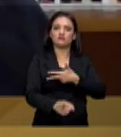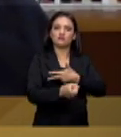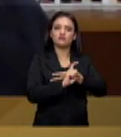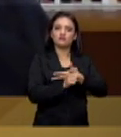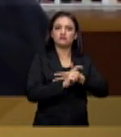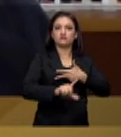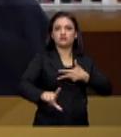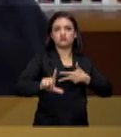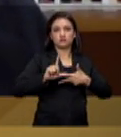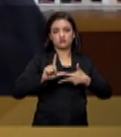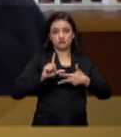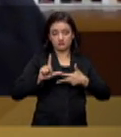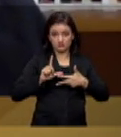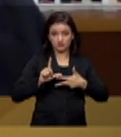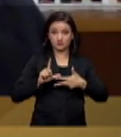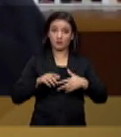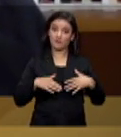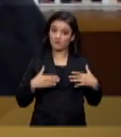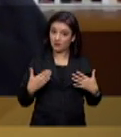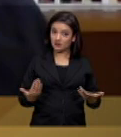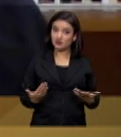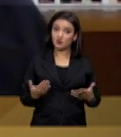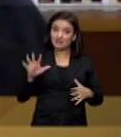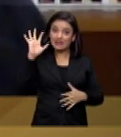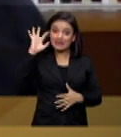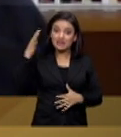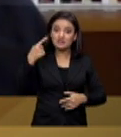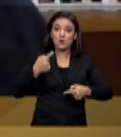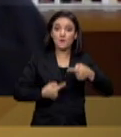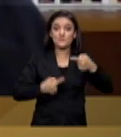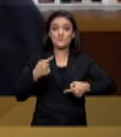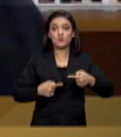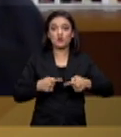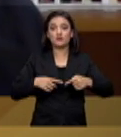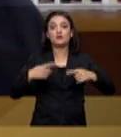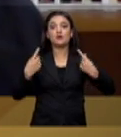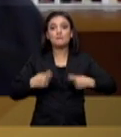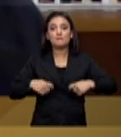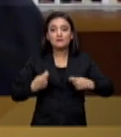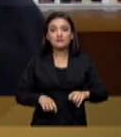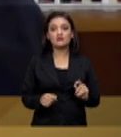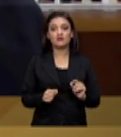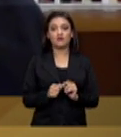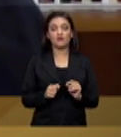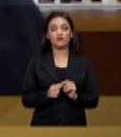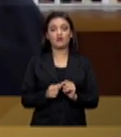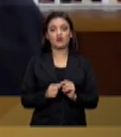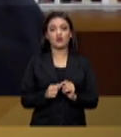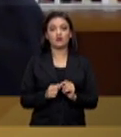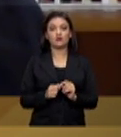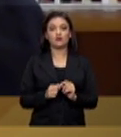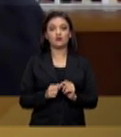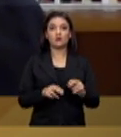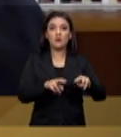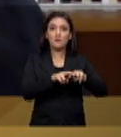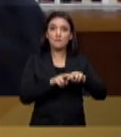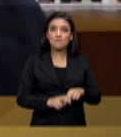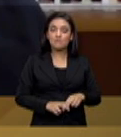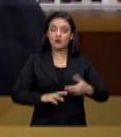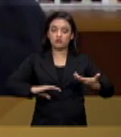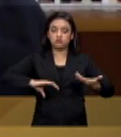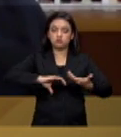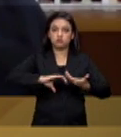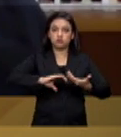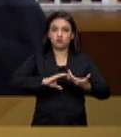Como regra geral, decisões políticas devem ser tomadas por quem tem voto. Todavia,